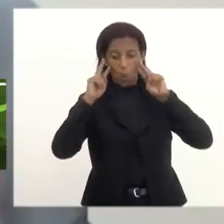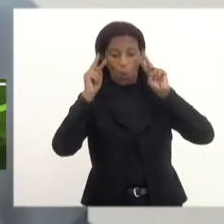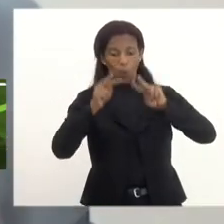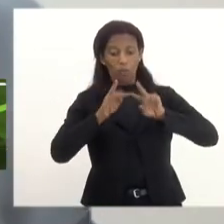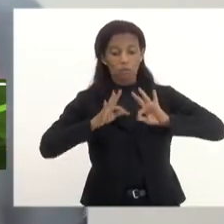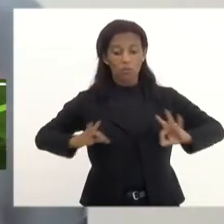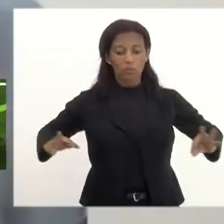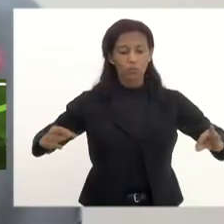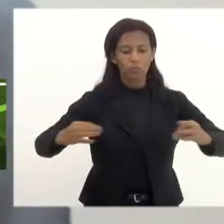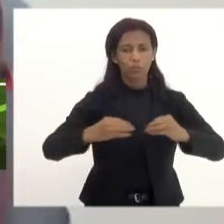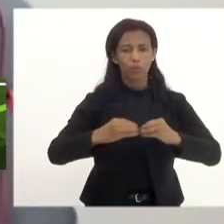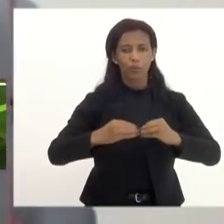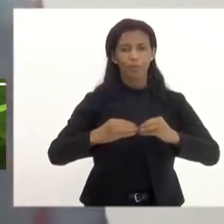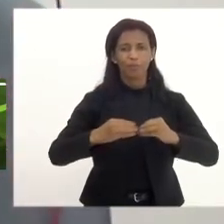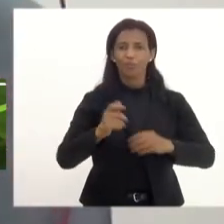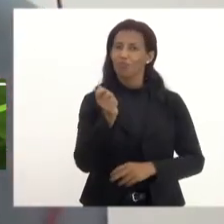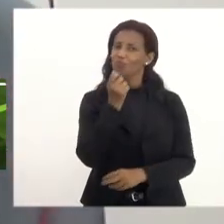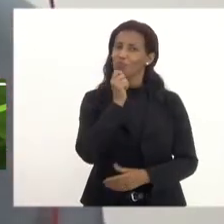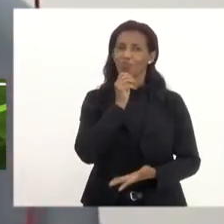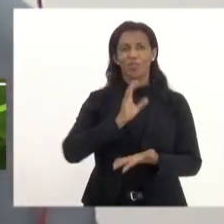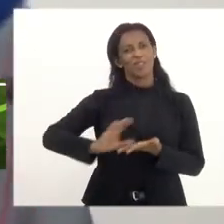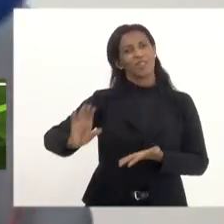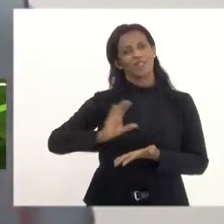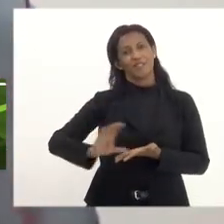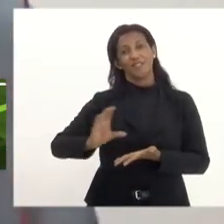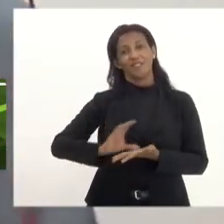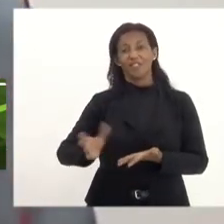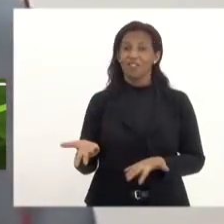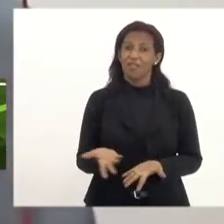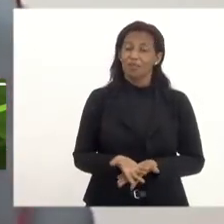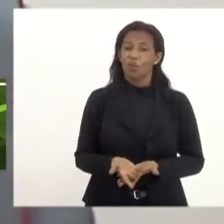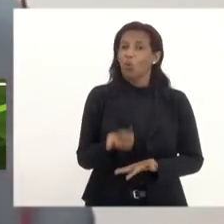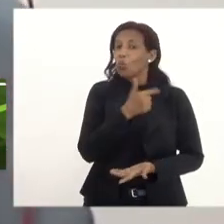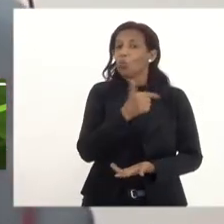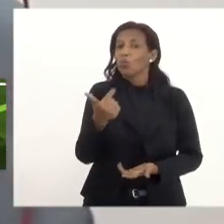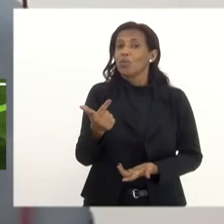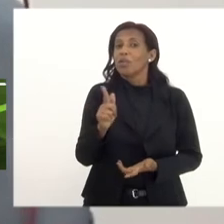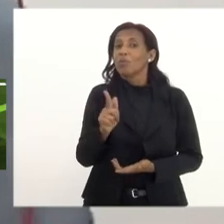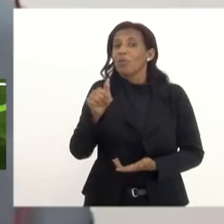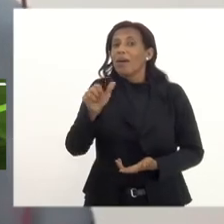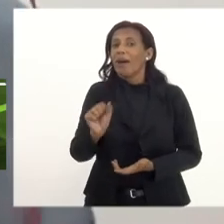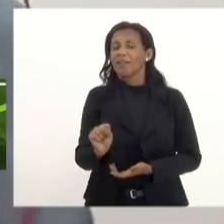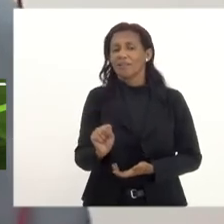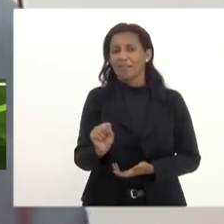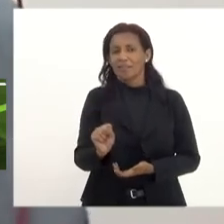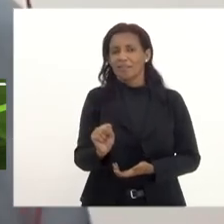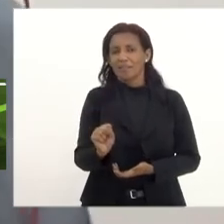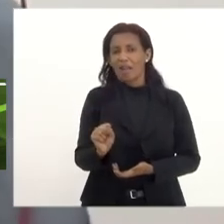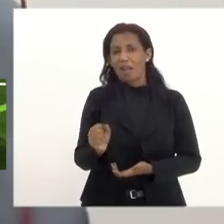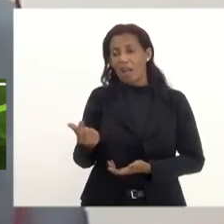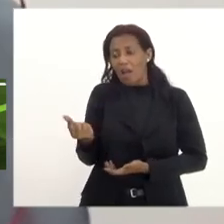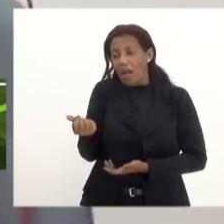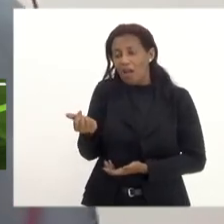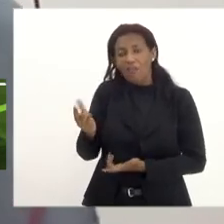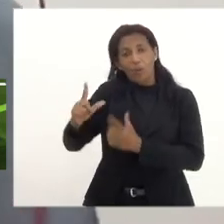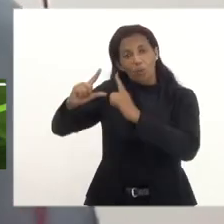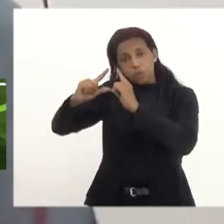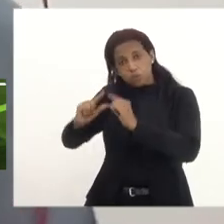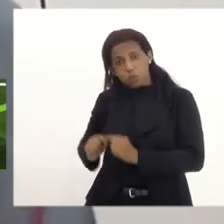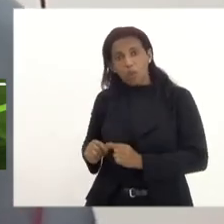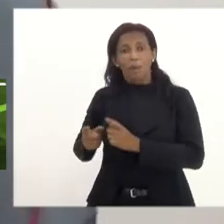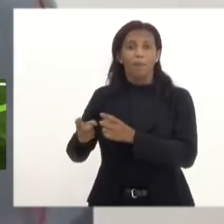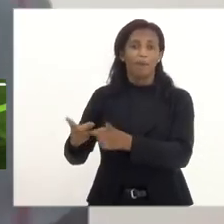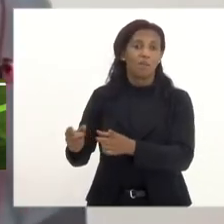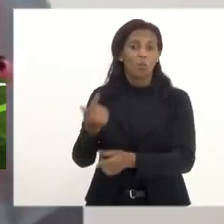como um todo, nós não teremos o investimento no gasoduto, não teremos gás disponibilizado a preço justo para o mercado, não teremos